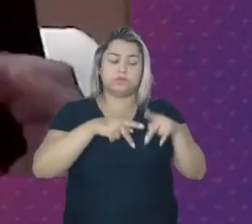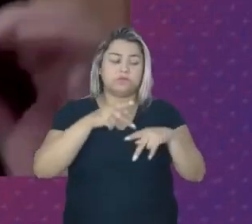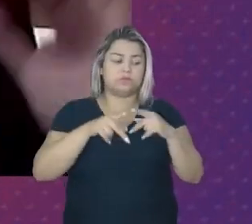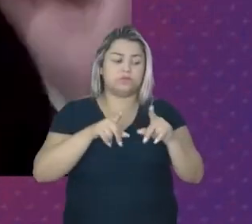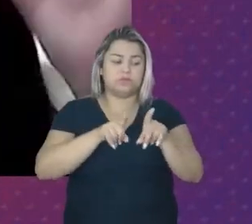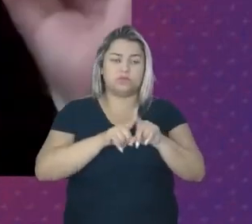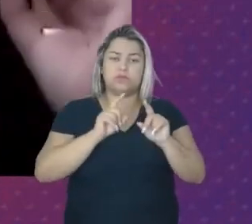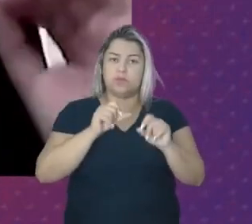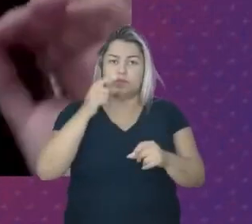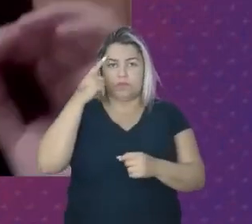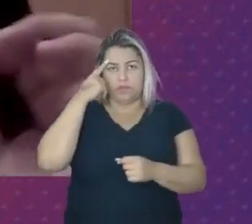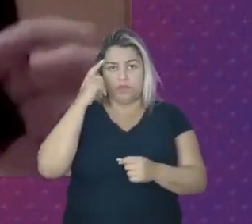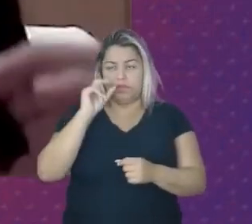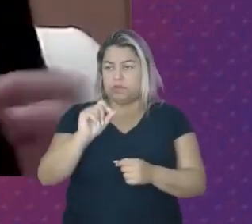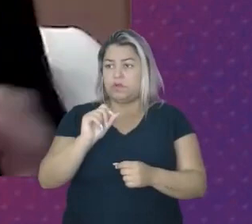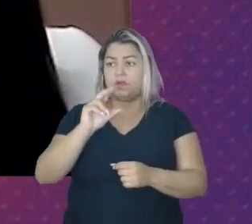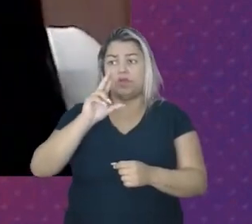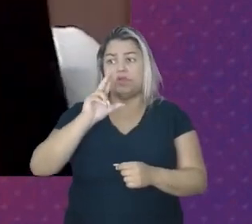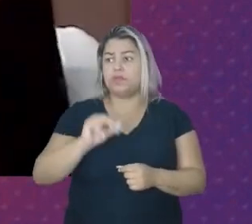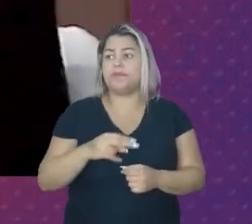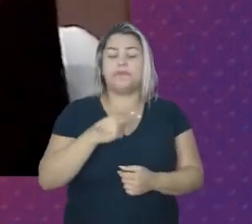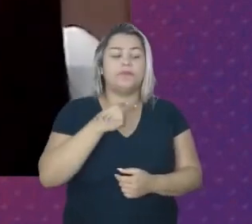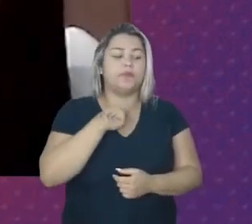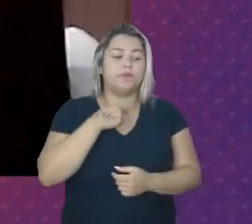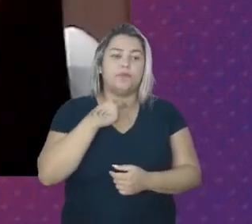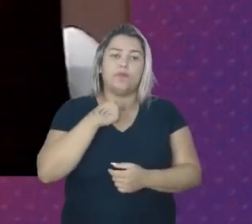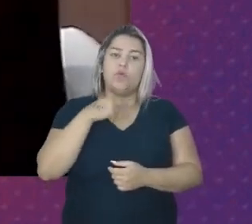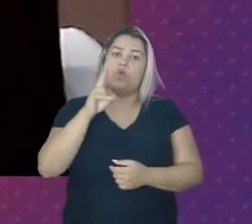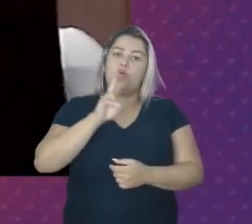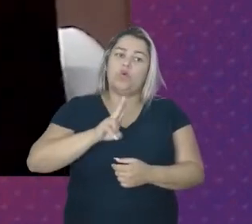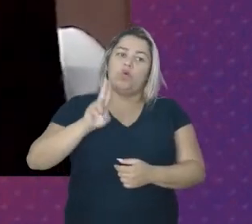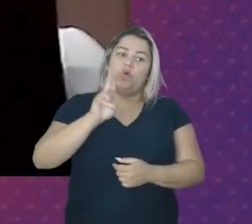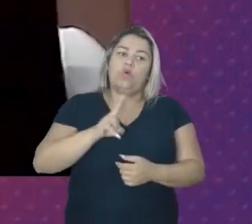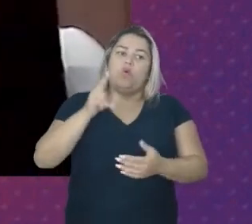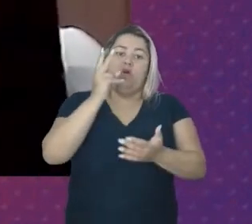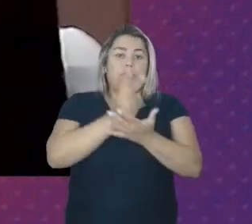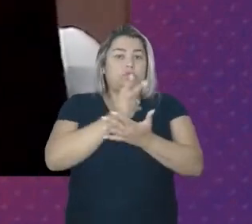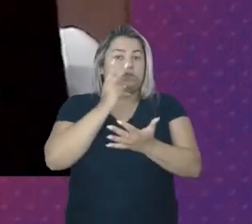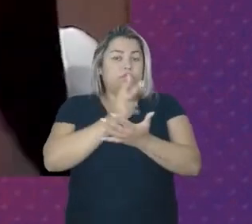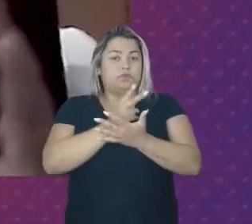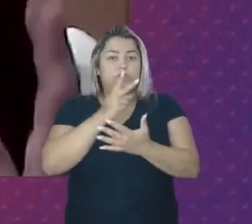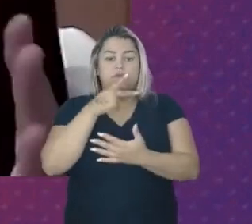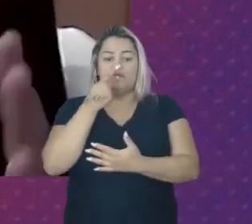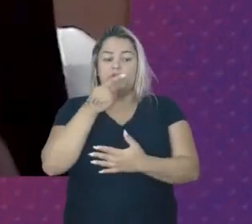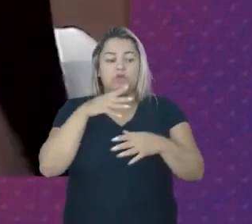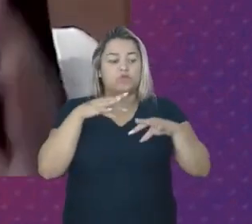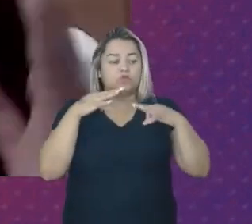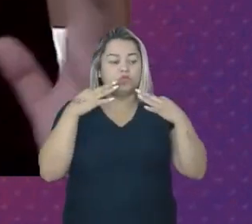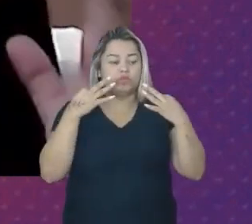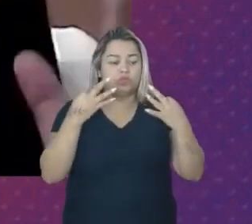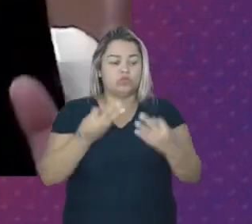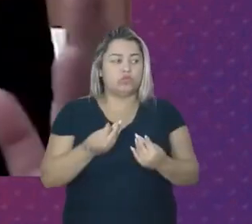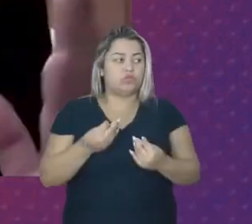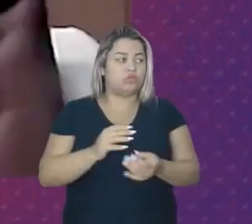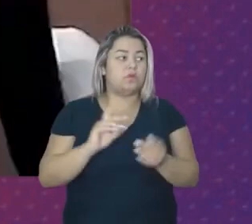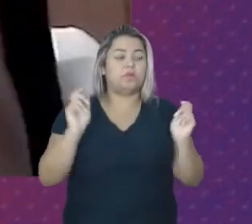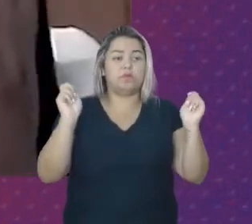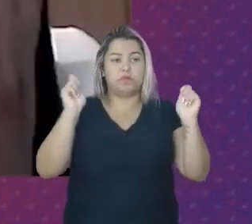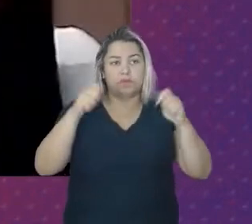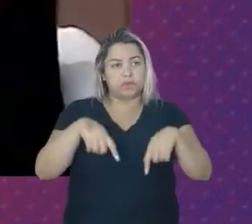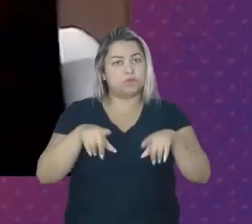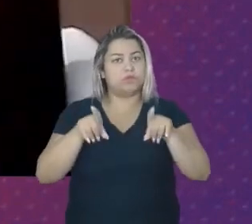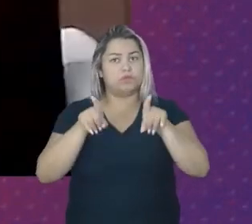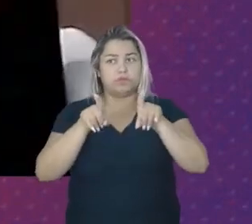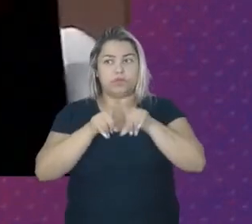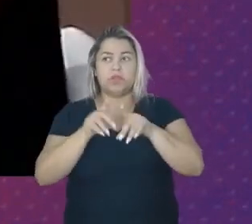deve pensar é que você não pode usar o mesmo conteúdo para falar com todo mundo. Então, você precisa